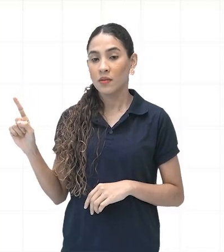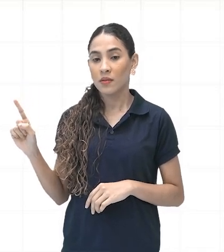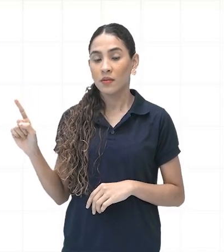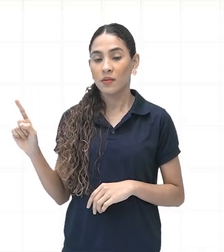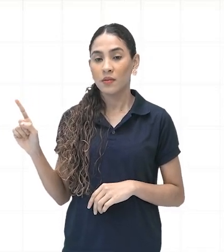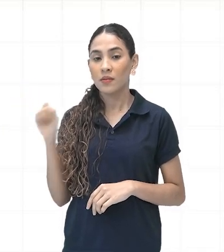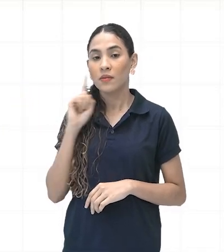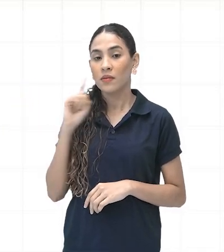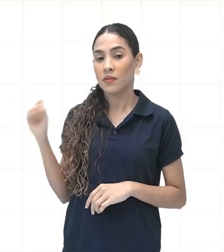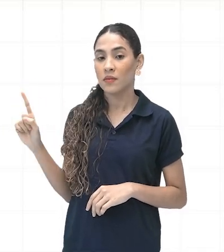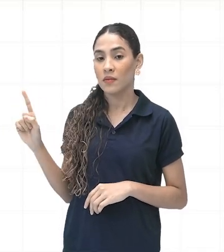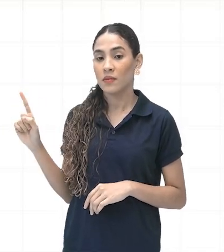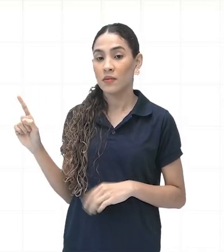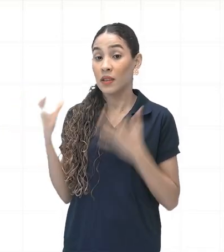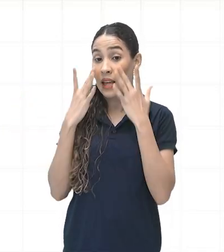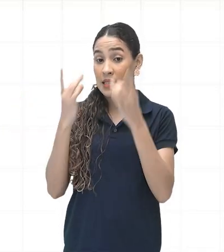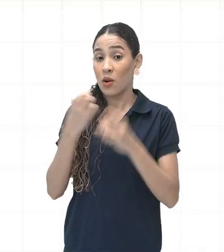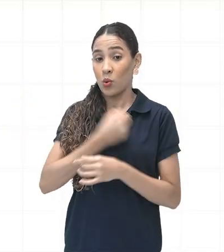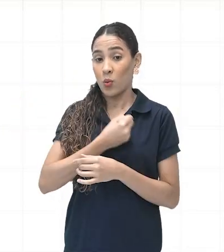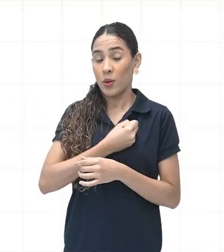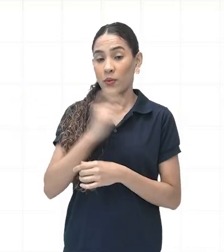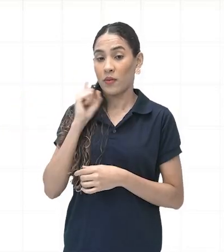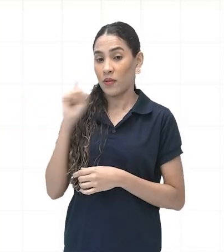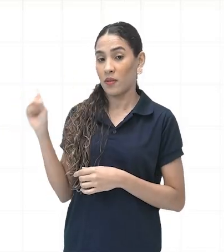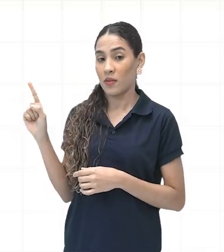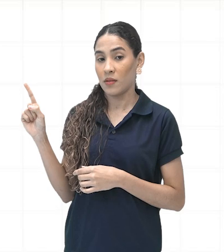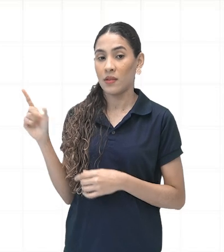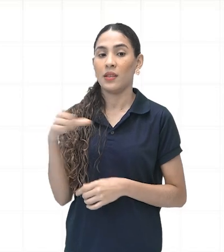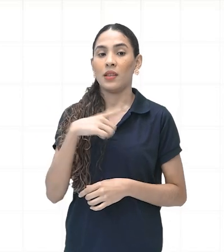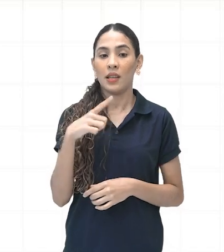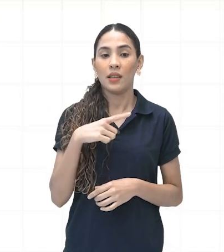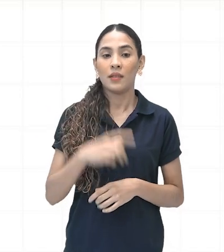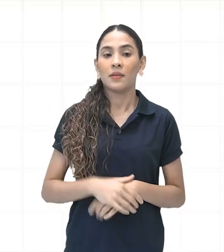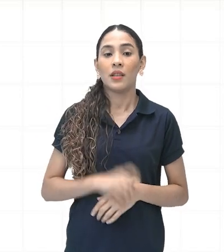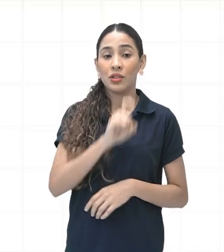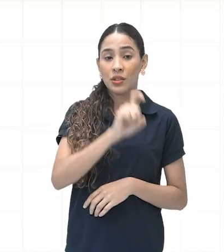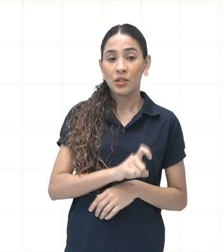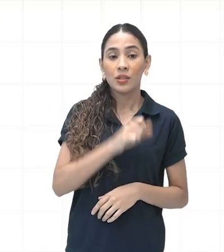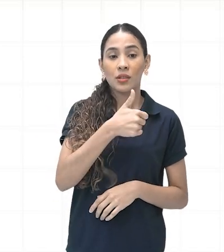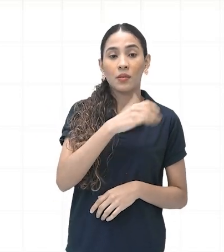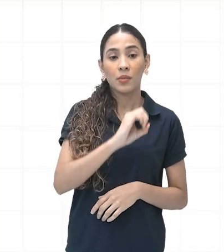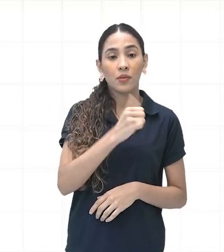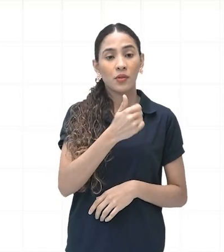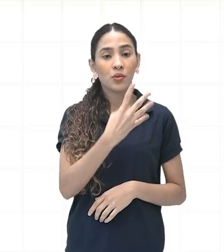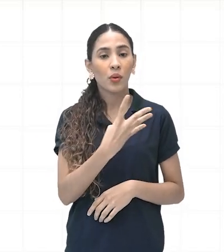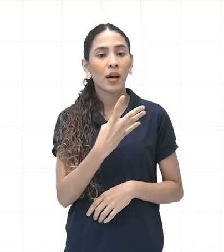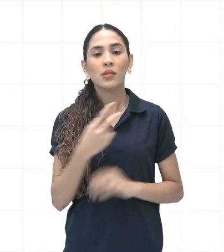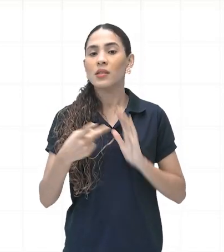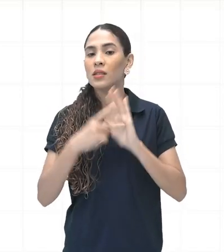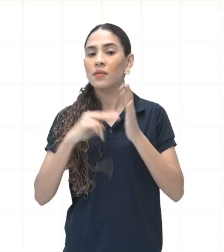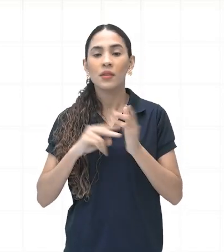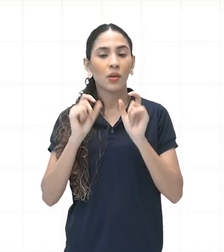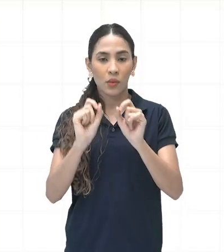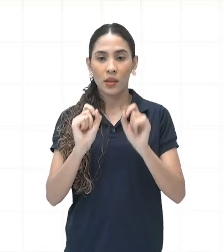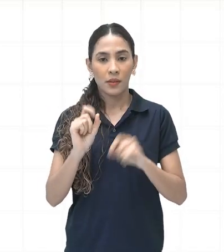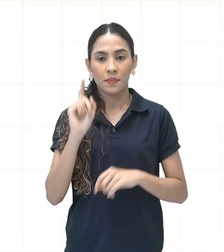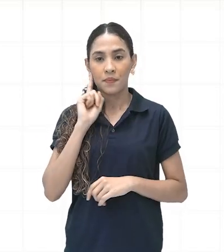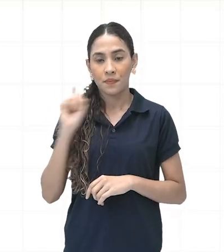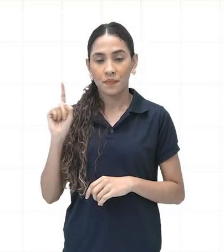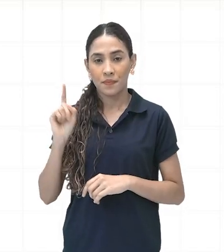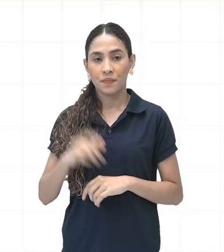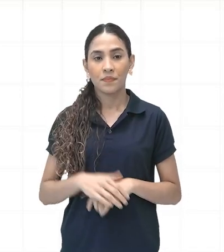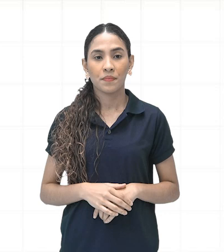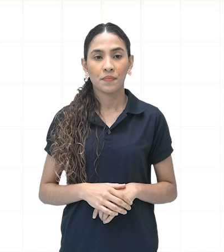da seta, nós temos aqui x 1024. O que seria esse x aqui que eu coloquei para ajudar